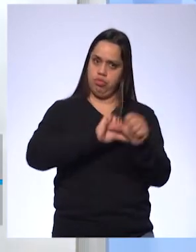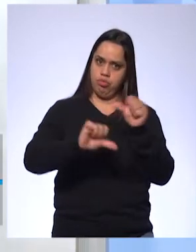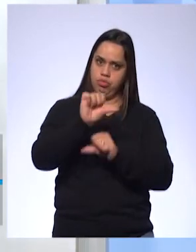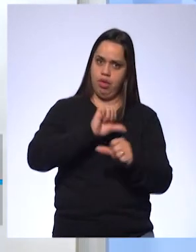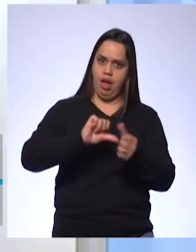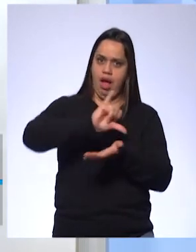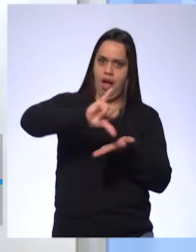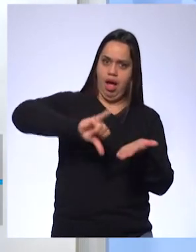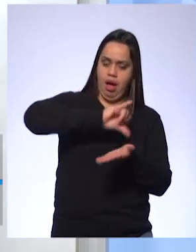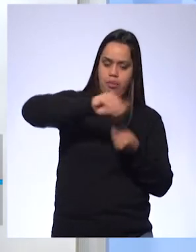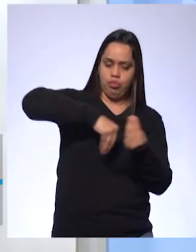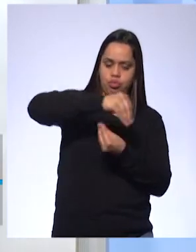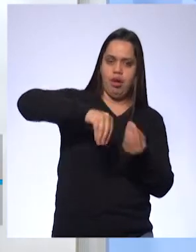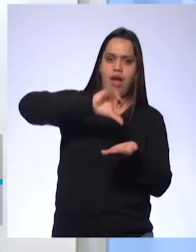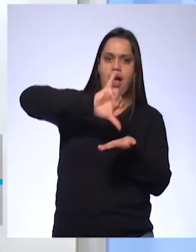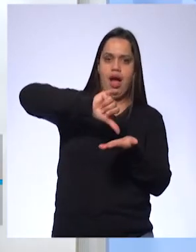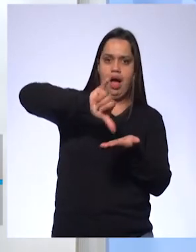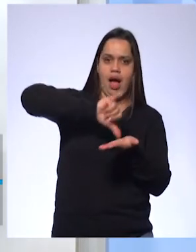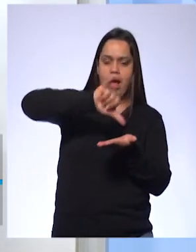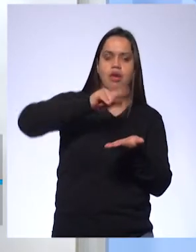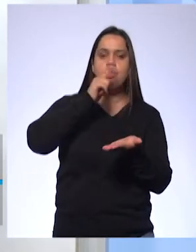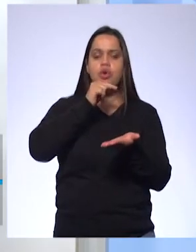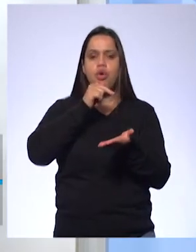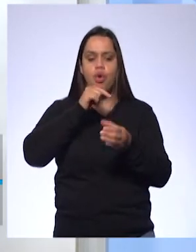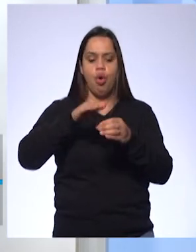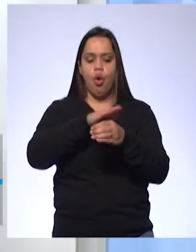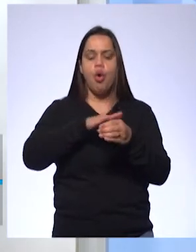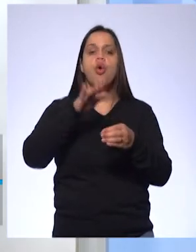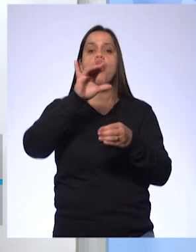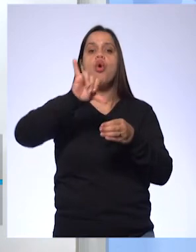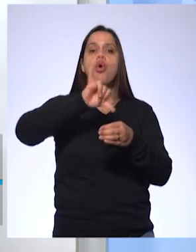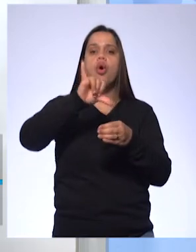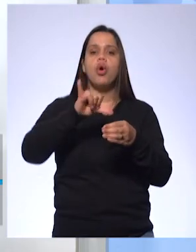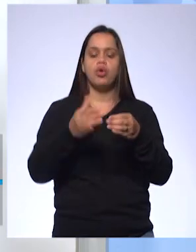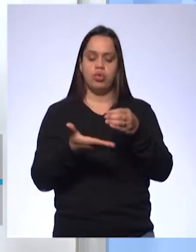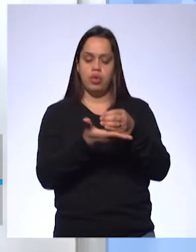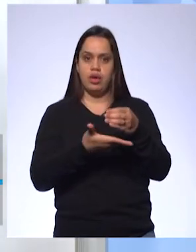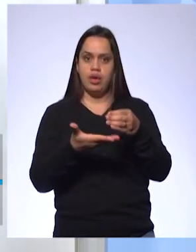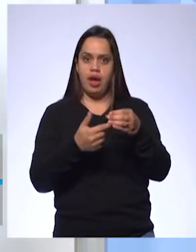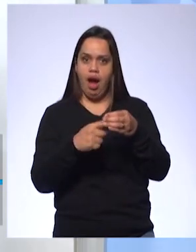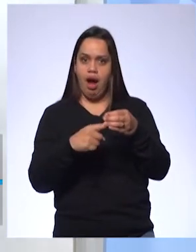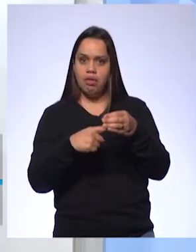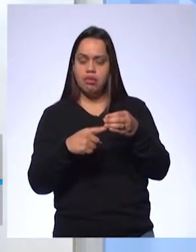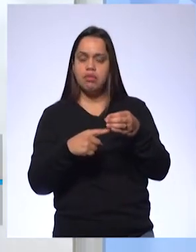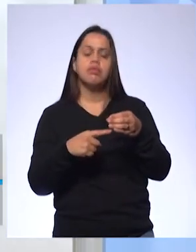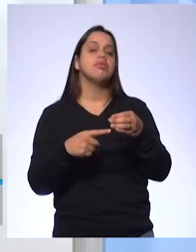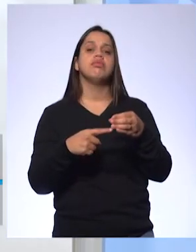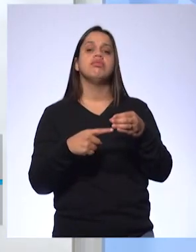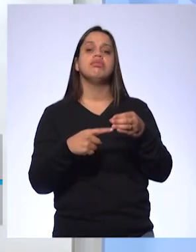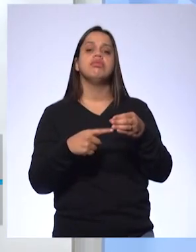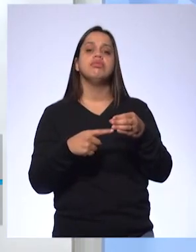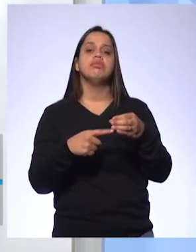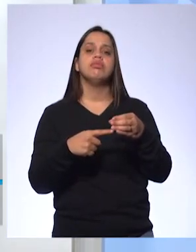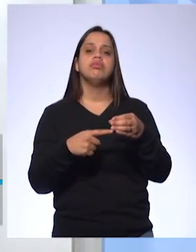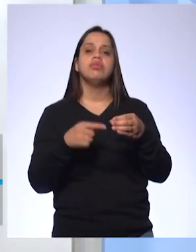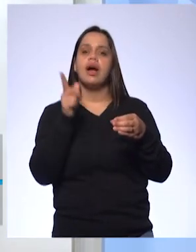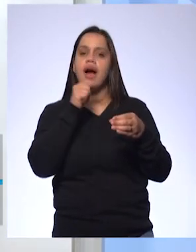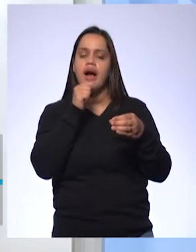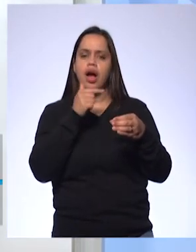o óleo fica em cima, a água fica embaixo? Por que nessa mistura aqui, que eu mostrei para você, o óleo não ficou em cima?